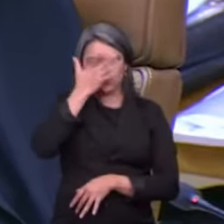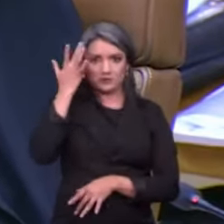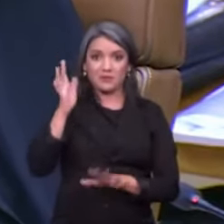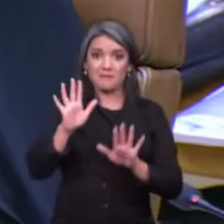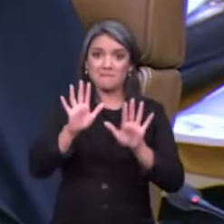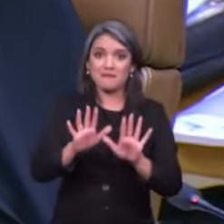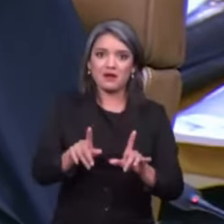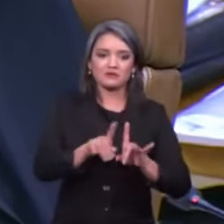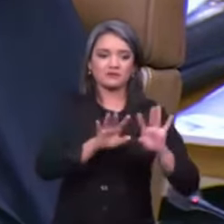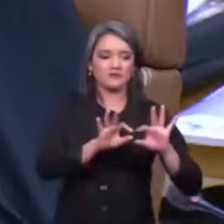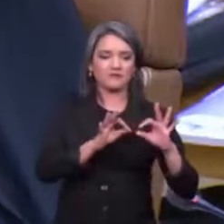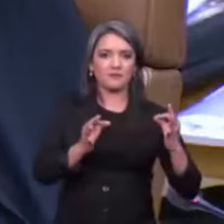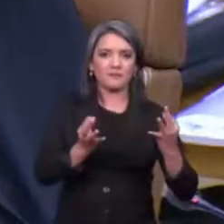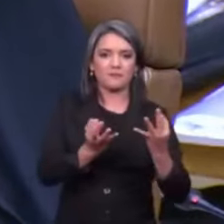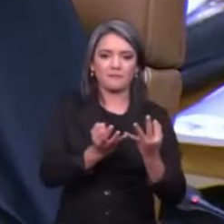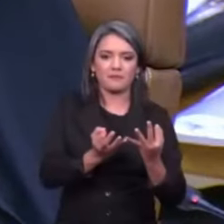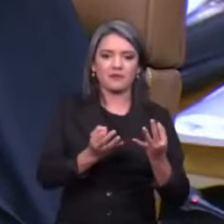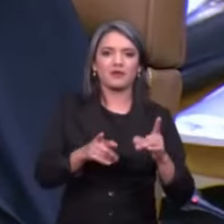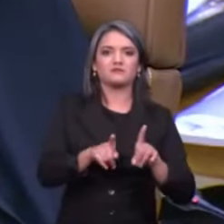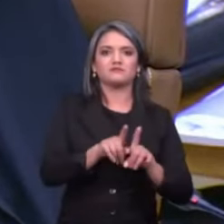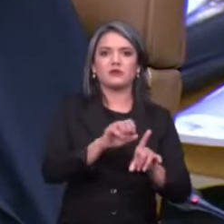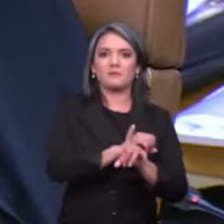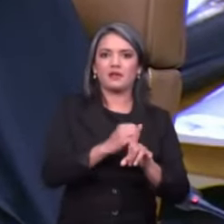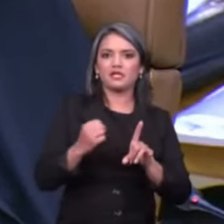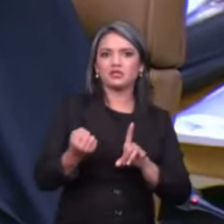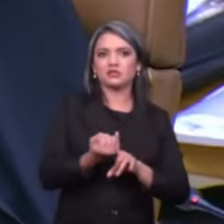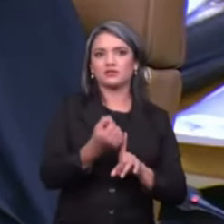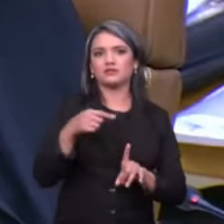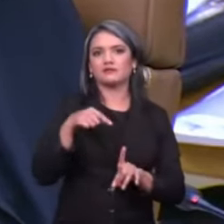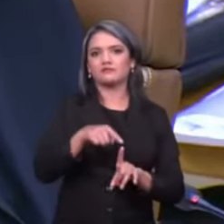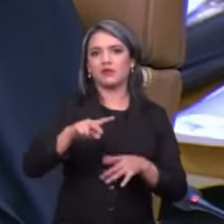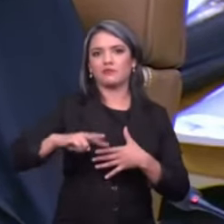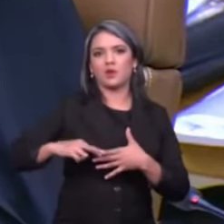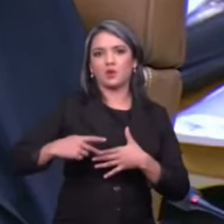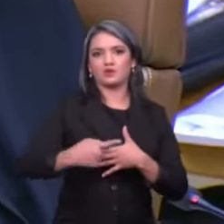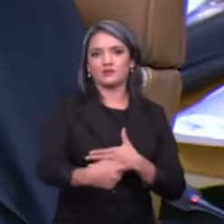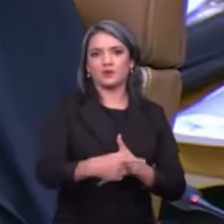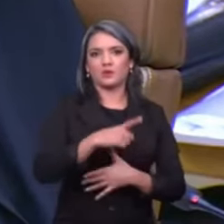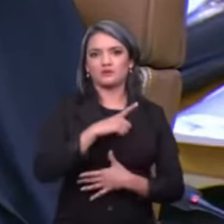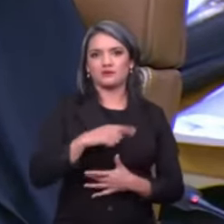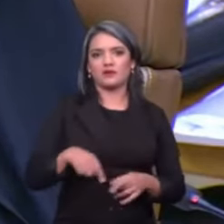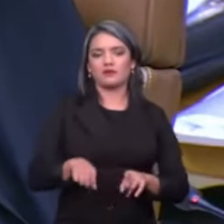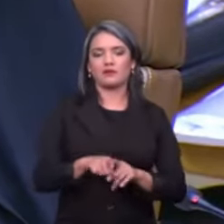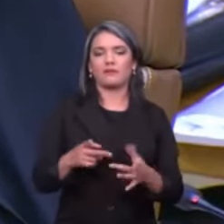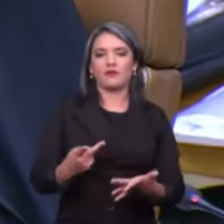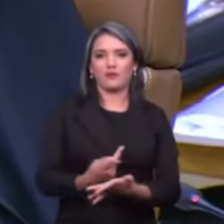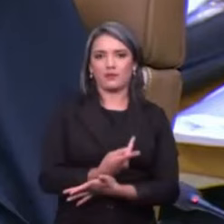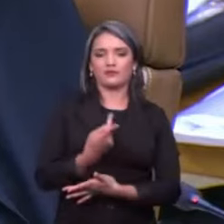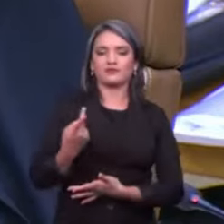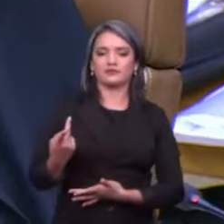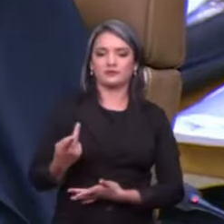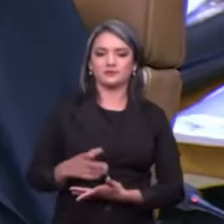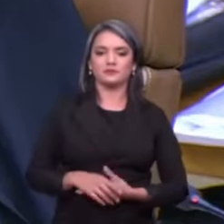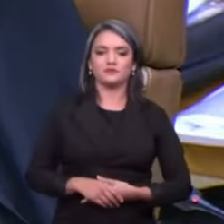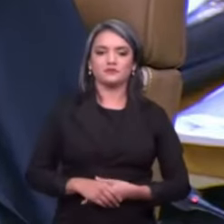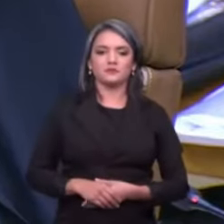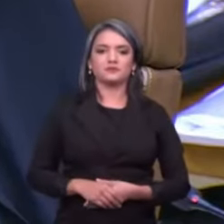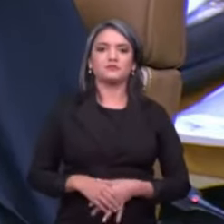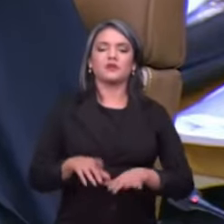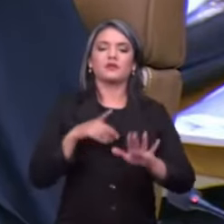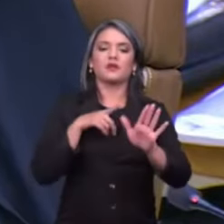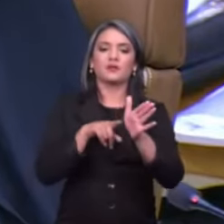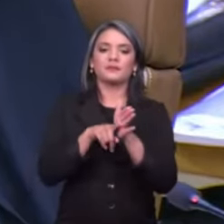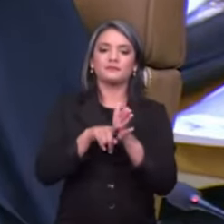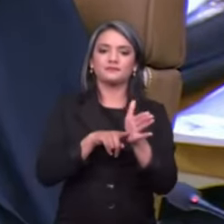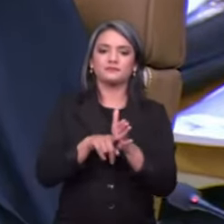os familiares do usuário e a sociedade em geral acabam sofrendo danos indiretos de não pequena extensão. Pesquisa realizada